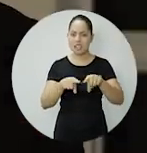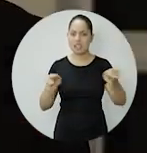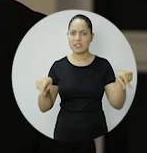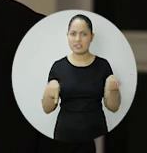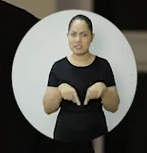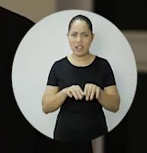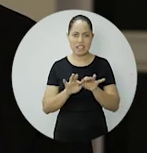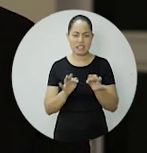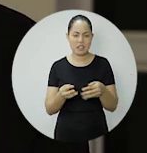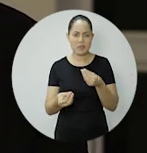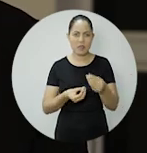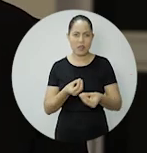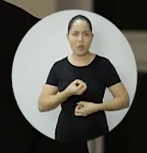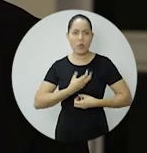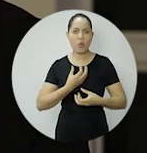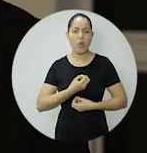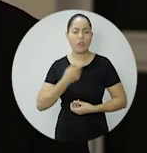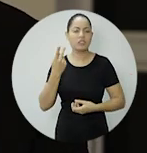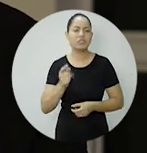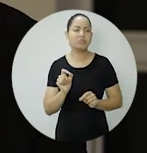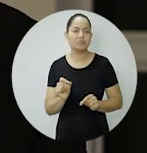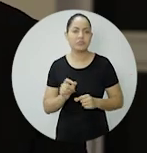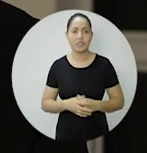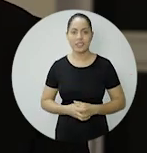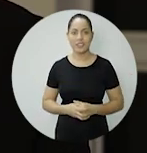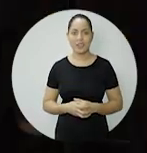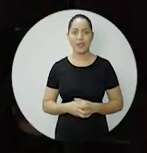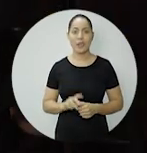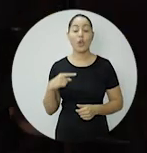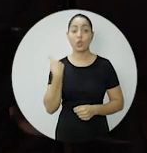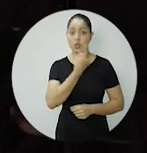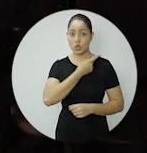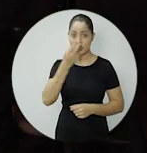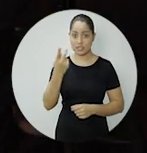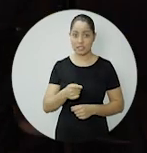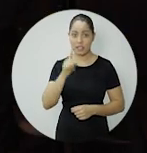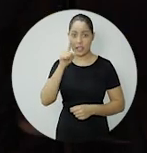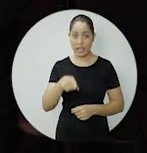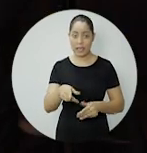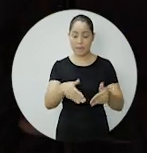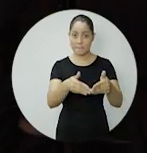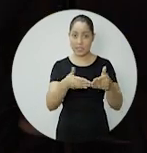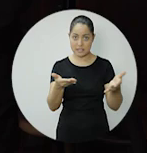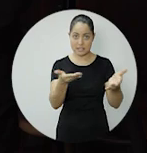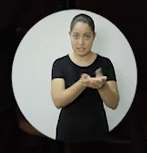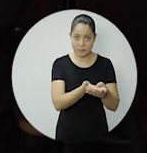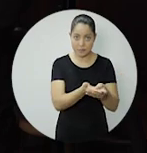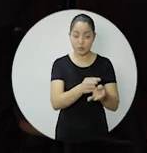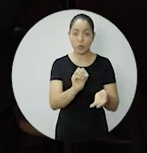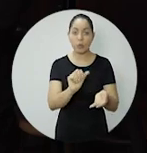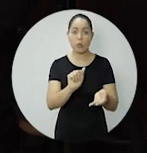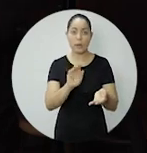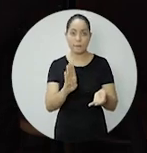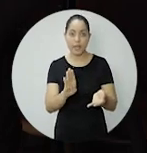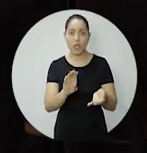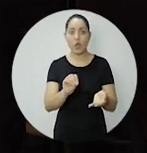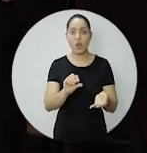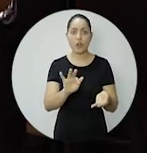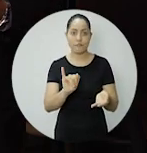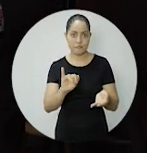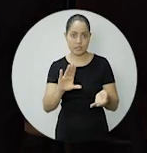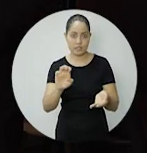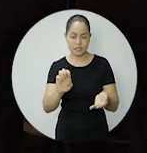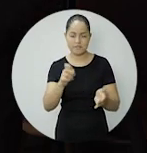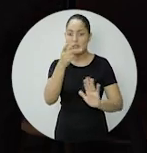foram pensadas para a jovem advocacia. Conta pra gente onde nós estamos agora. Bom, nós estamos na sala de peticionamento do OAB Office. O OAB Office é